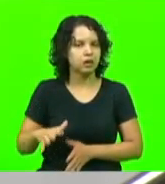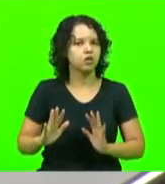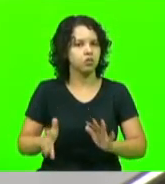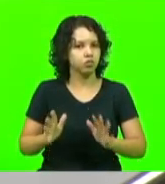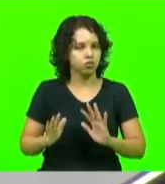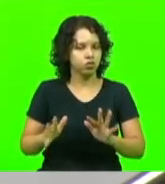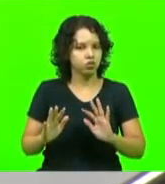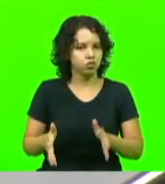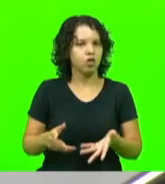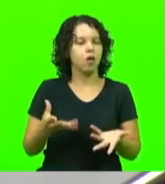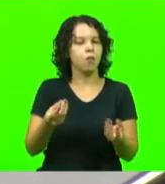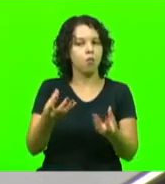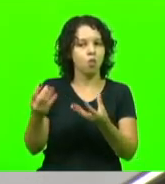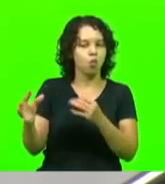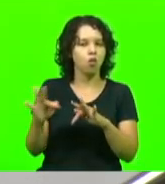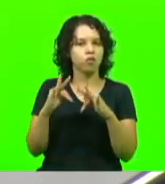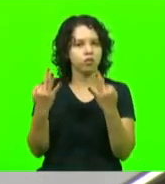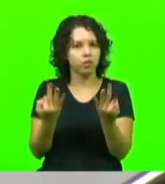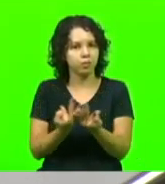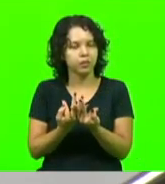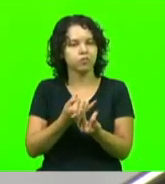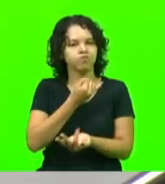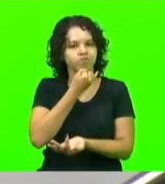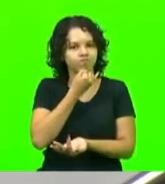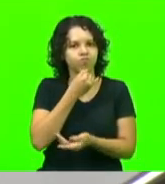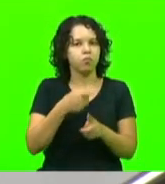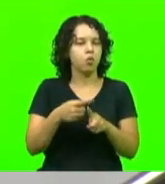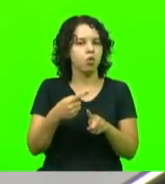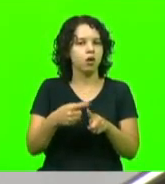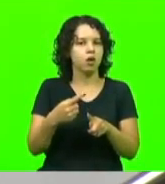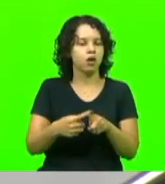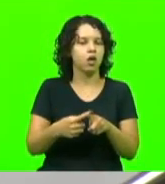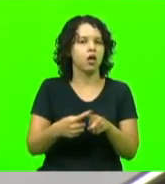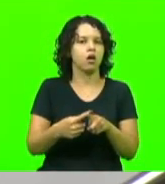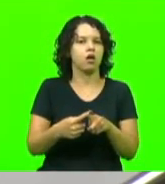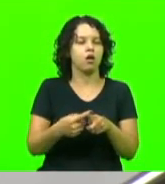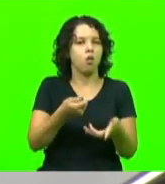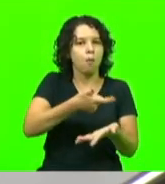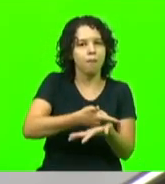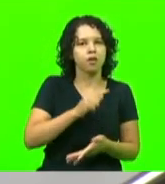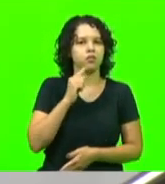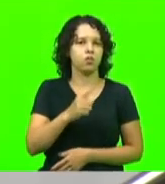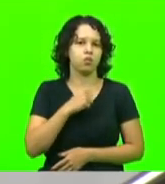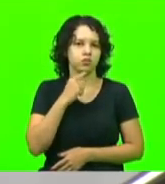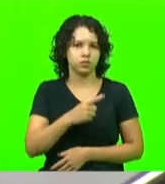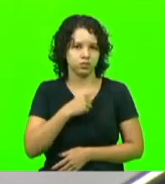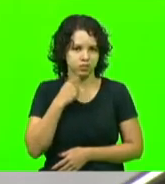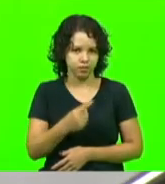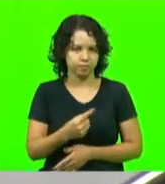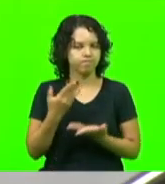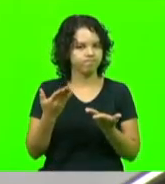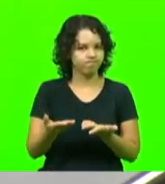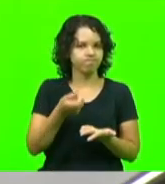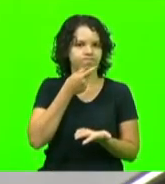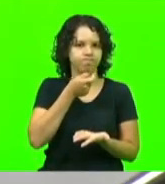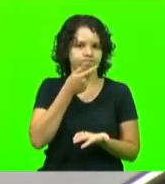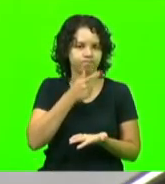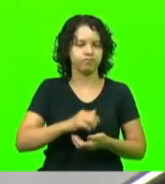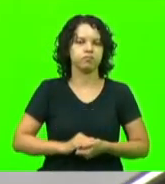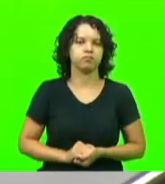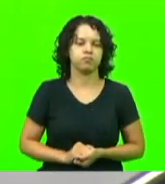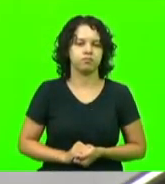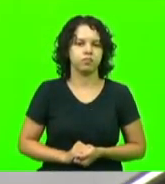de muitas famílias, de muitos pais que não estavam conseguindo adquirir esse medicamento. Então, além da tristeza